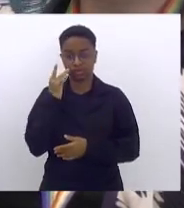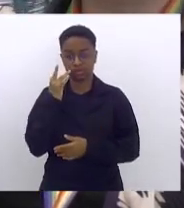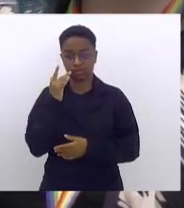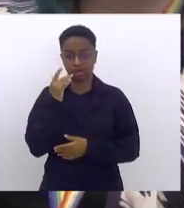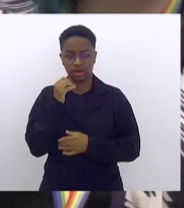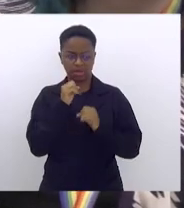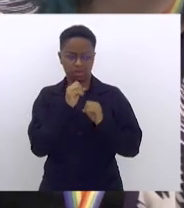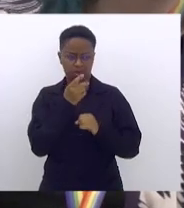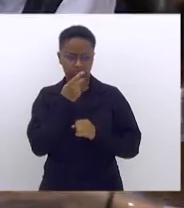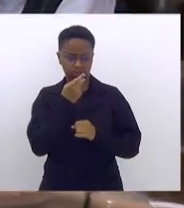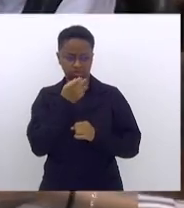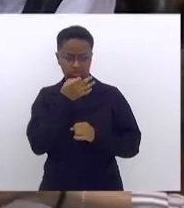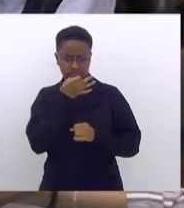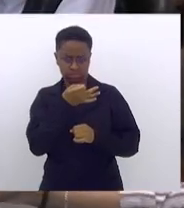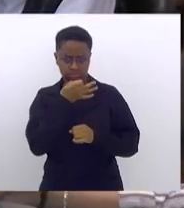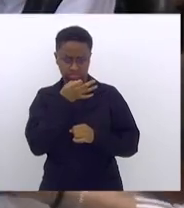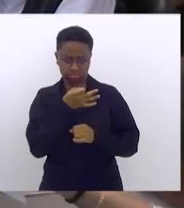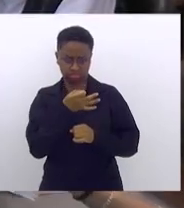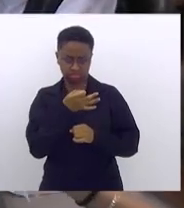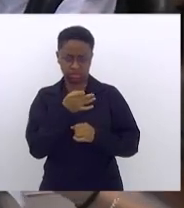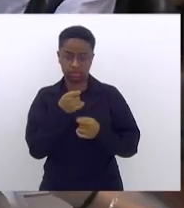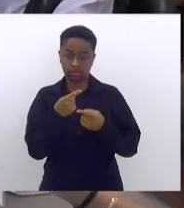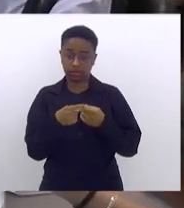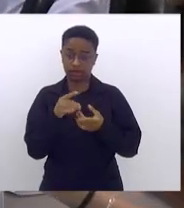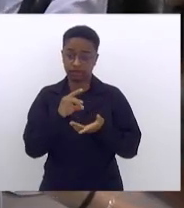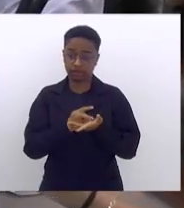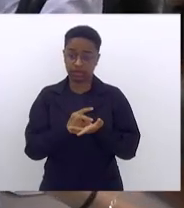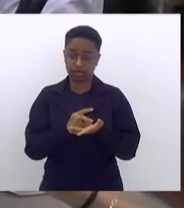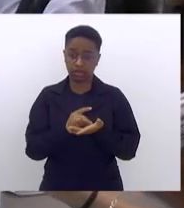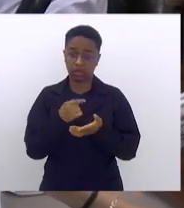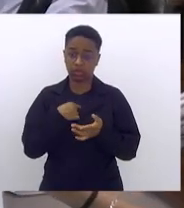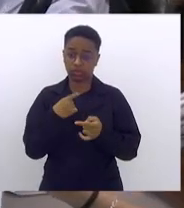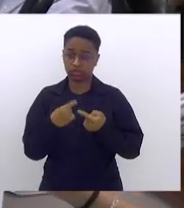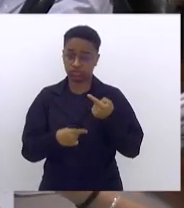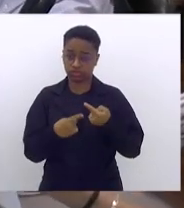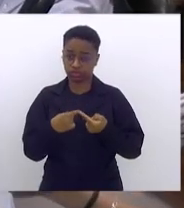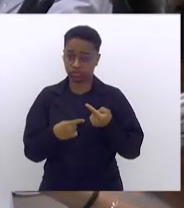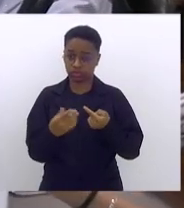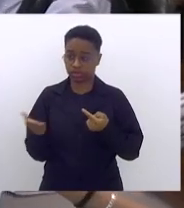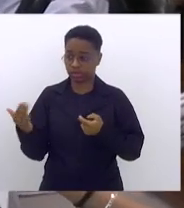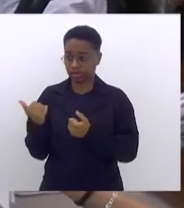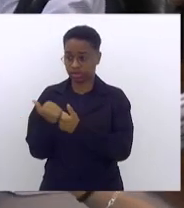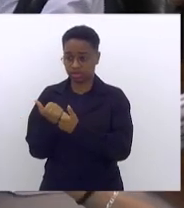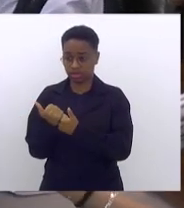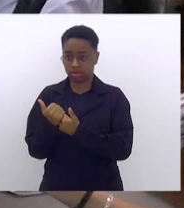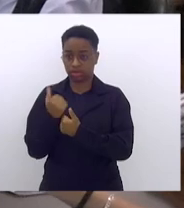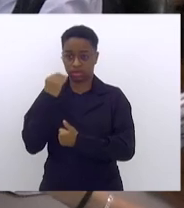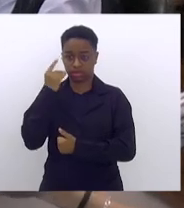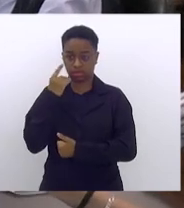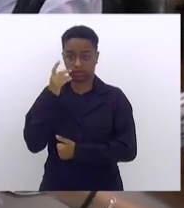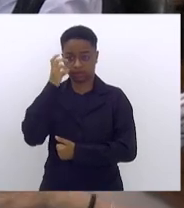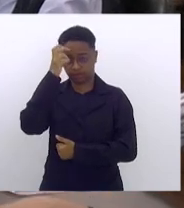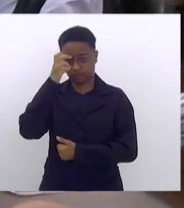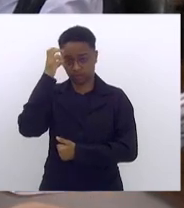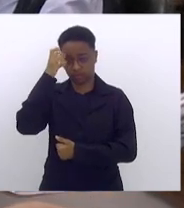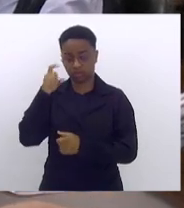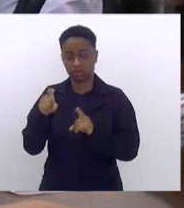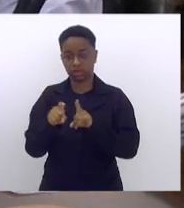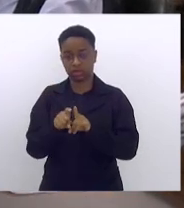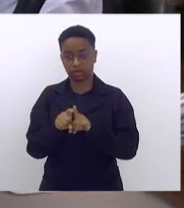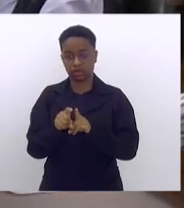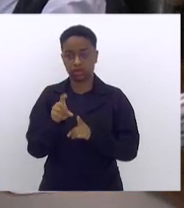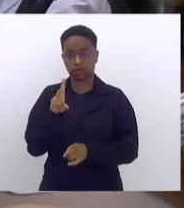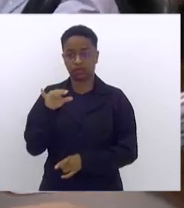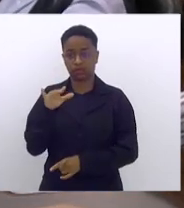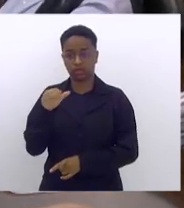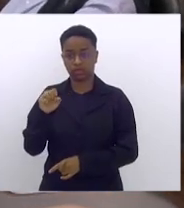uma consideração. Na realidade, eu estou discutindo aqui tanto com a assessoria da deputada Verônica e do próprio deputado Cozzolino. Isso não é municipal. Eu tenho uma dúvida.